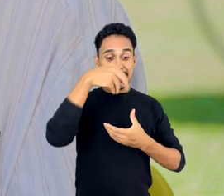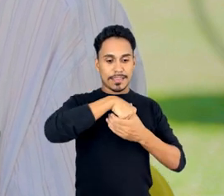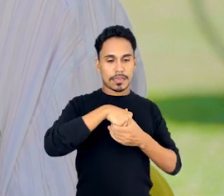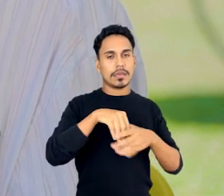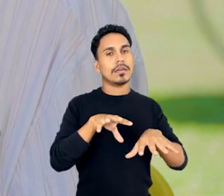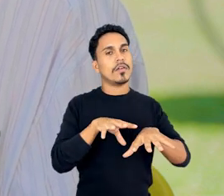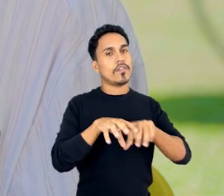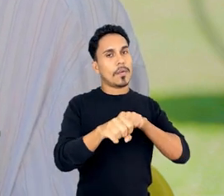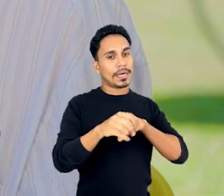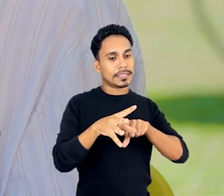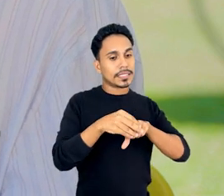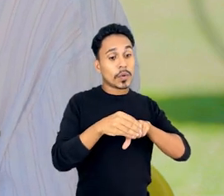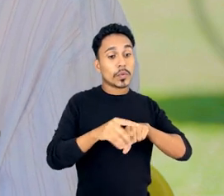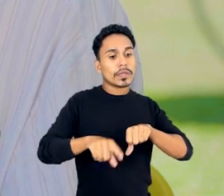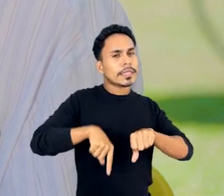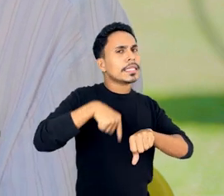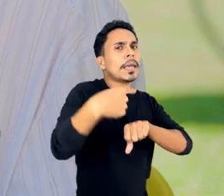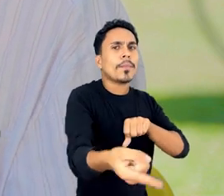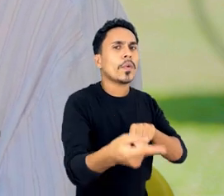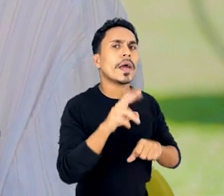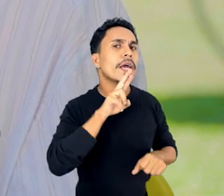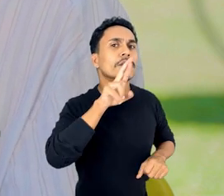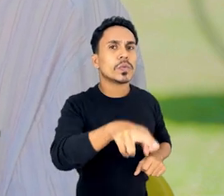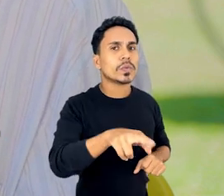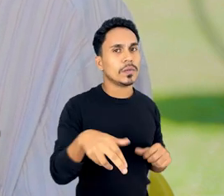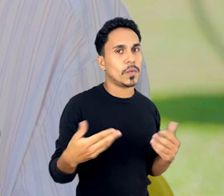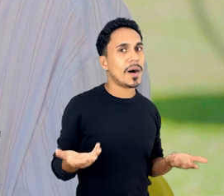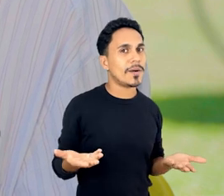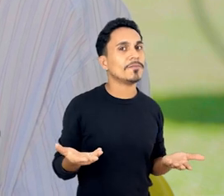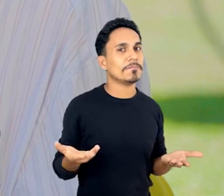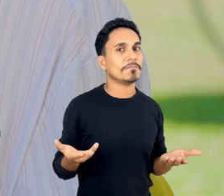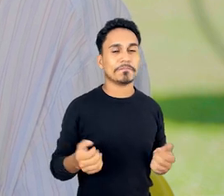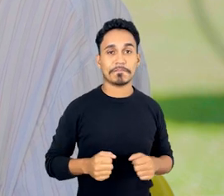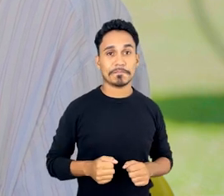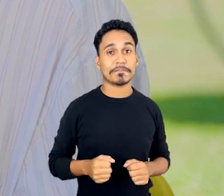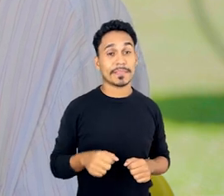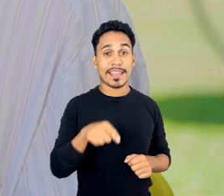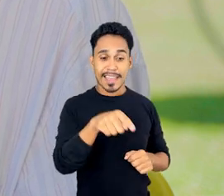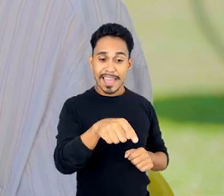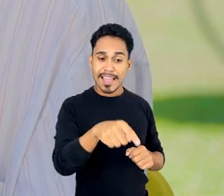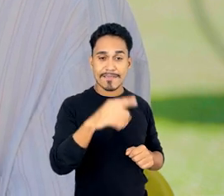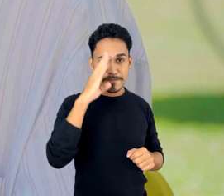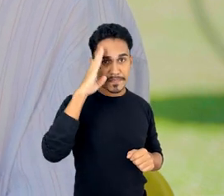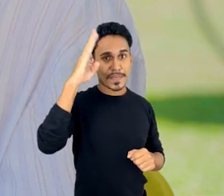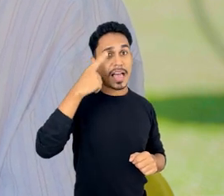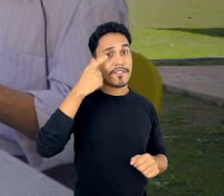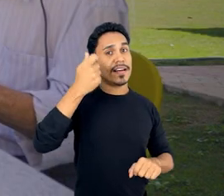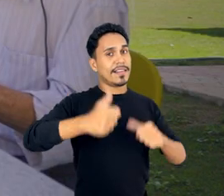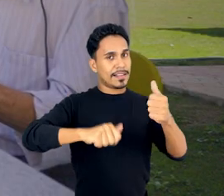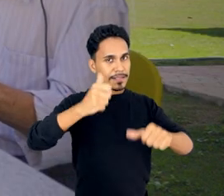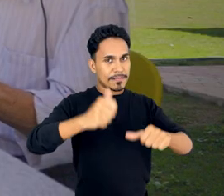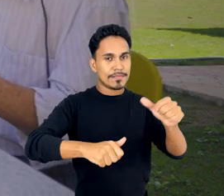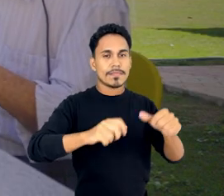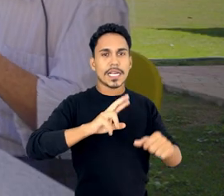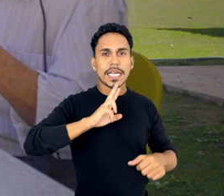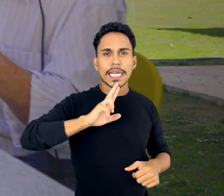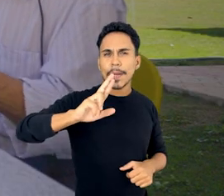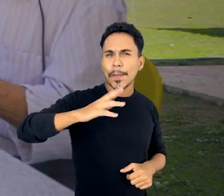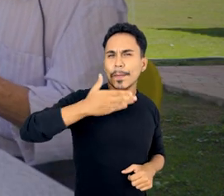formação Então embora você possa ter esses tipos de avaliação Mas eu vejo a avaliação de